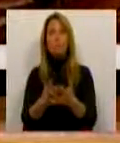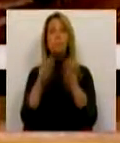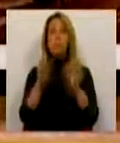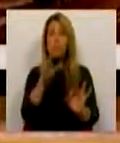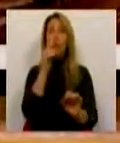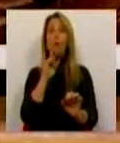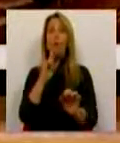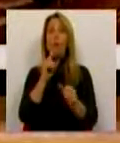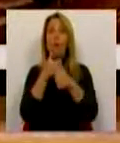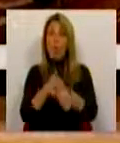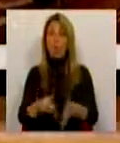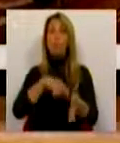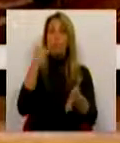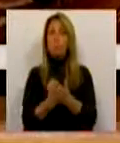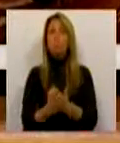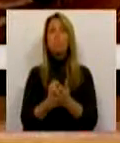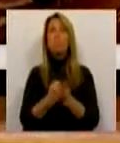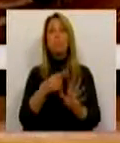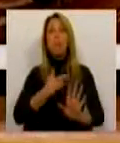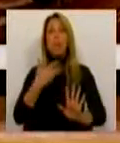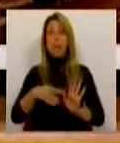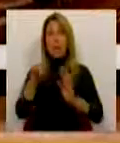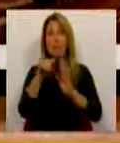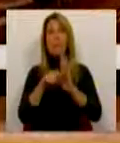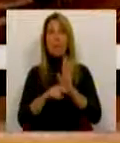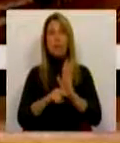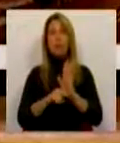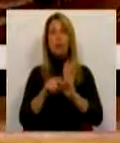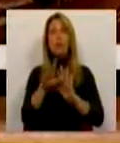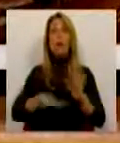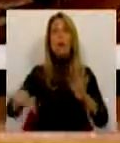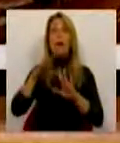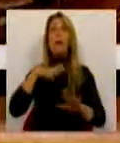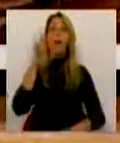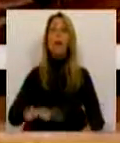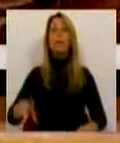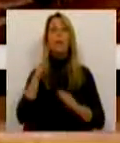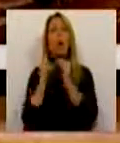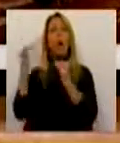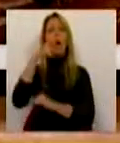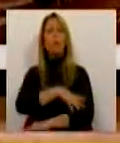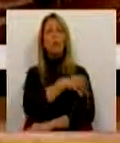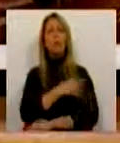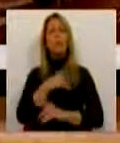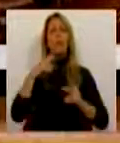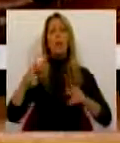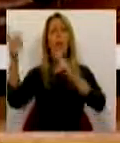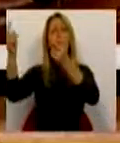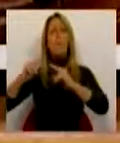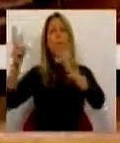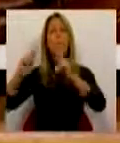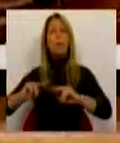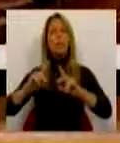princípios em território nacional. E é ainda designado o Alto Comissariado para as Migrações como entidade coordenadora deste esforço no